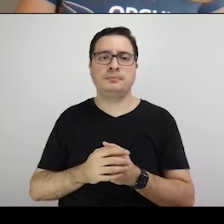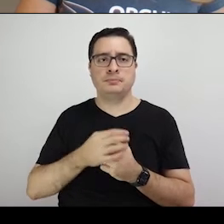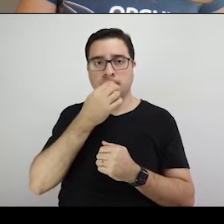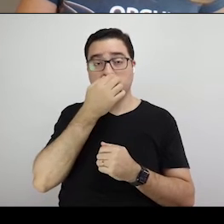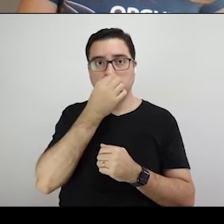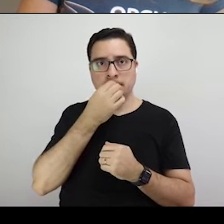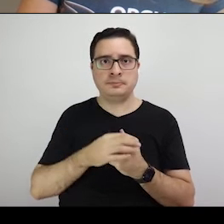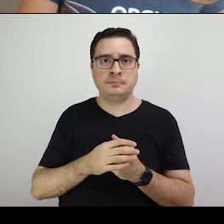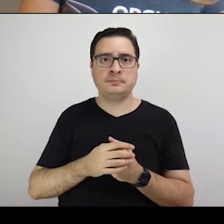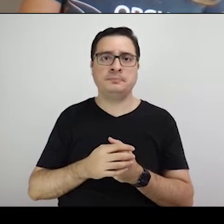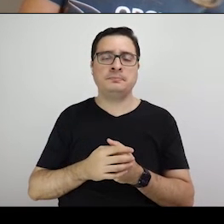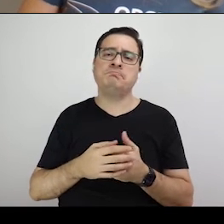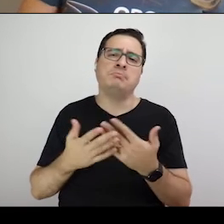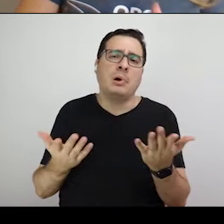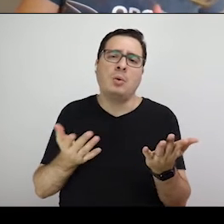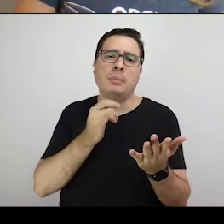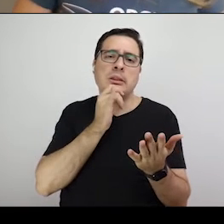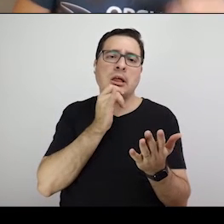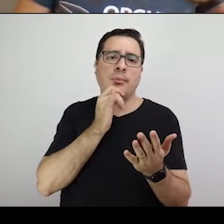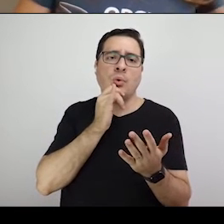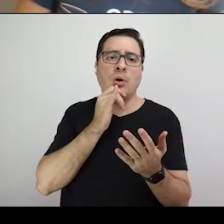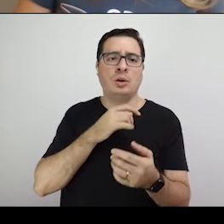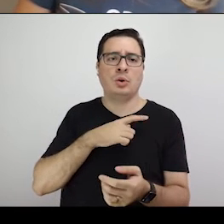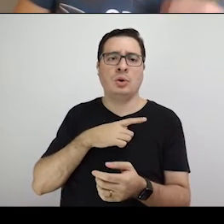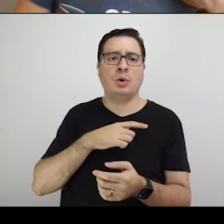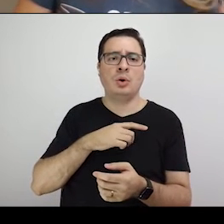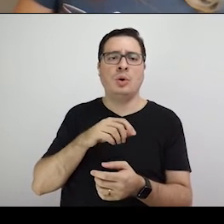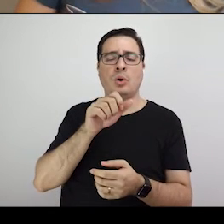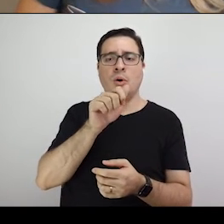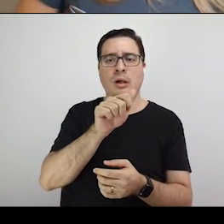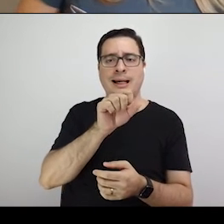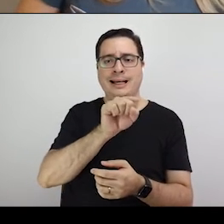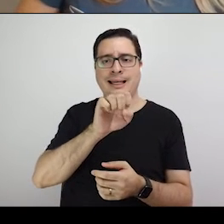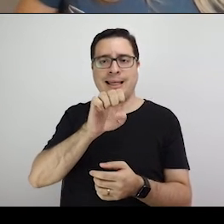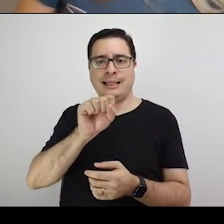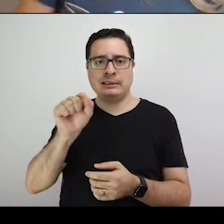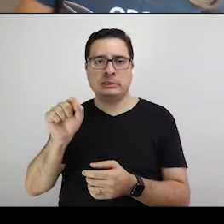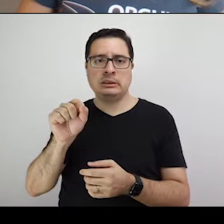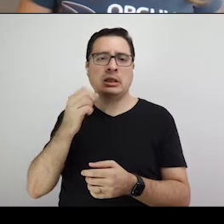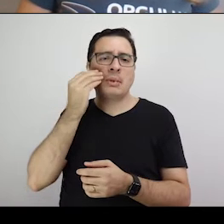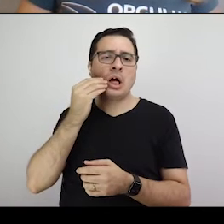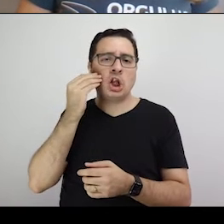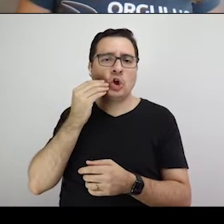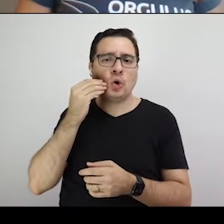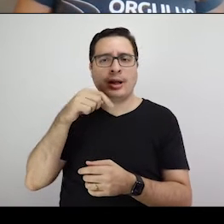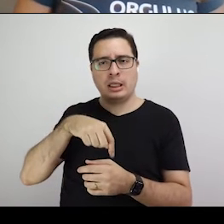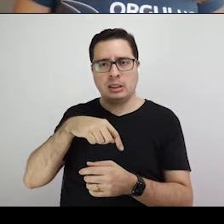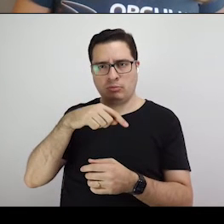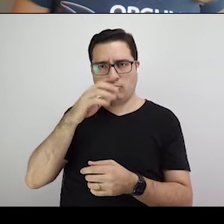Então, por exemplo, tá aqui no ACES, né, avaliador e simulador de acessibilidade web do governo federal.